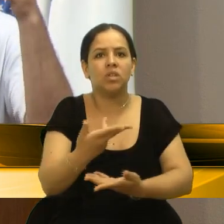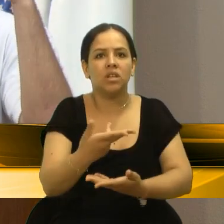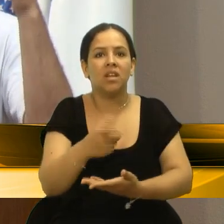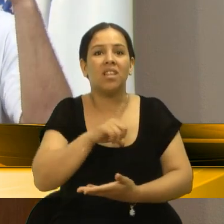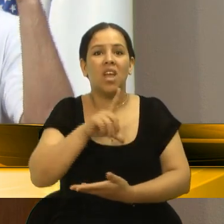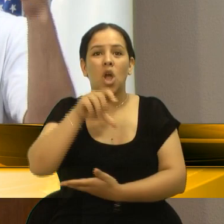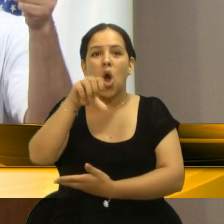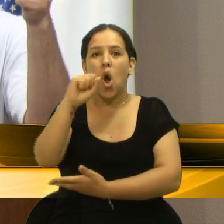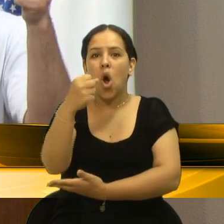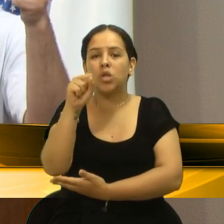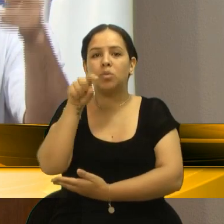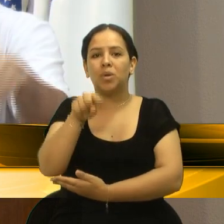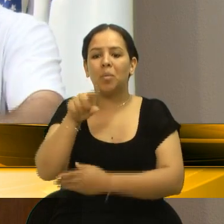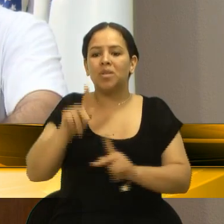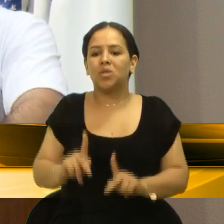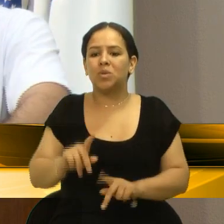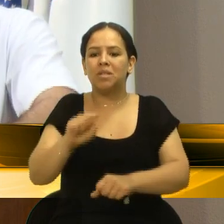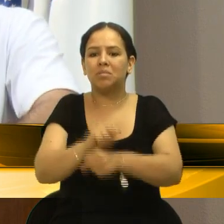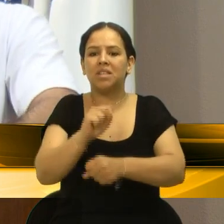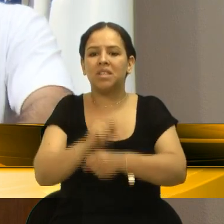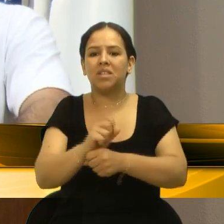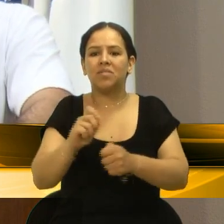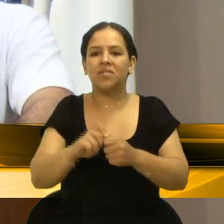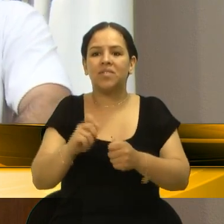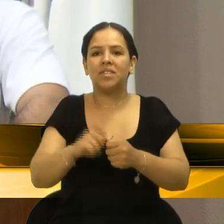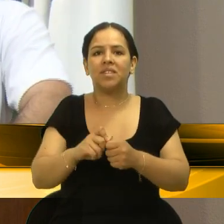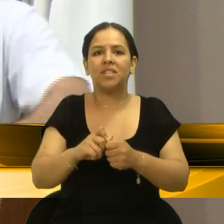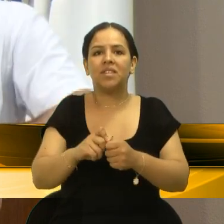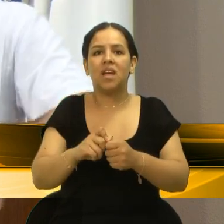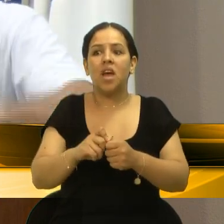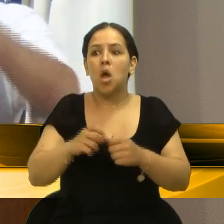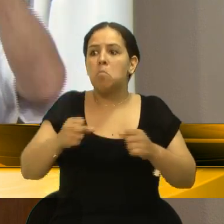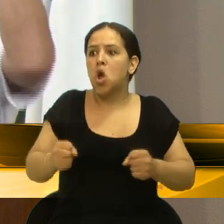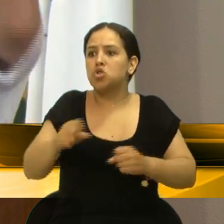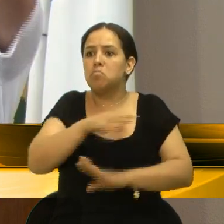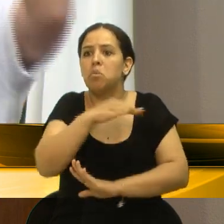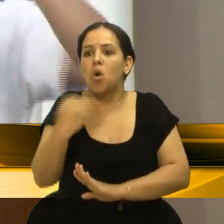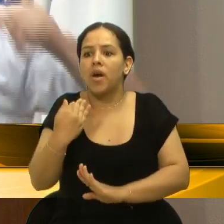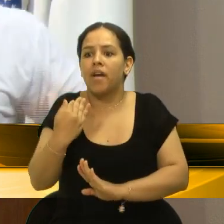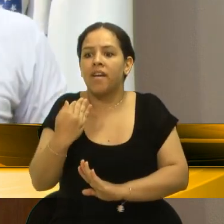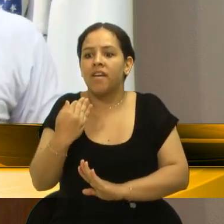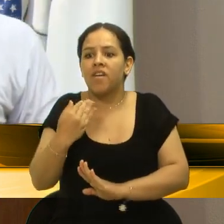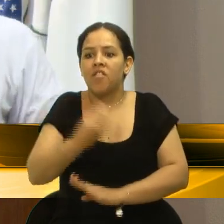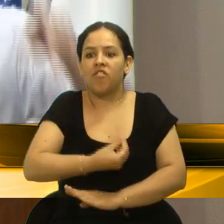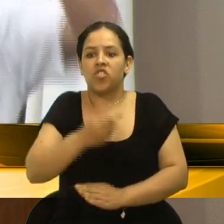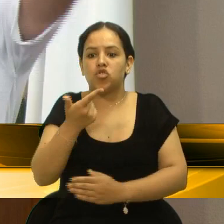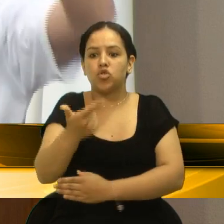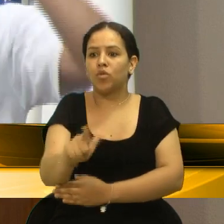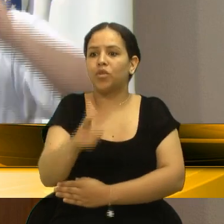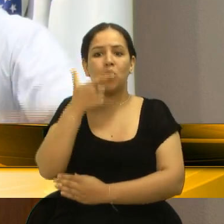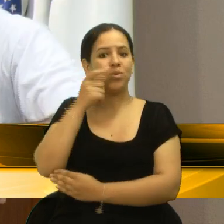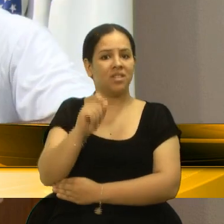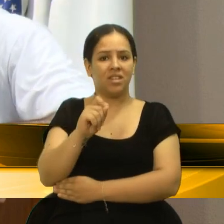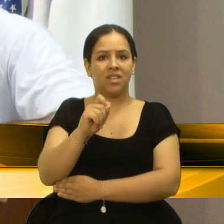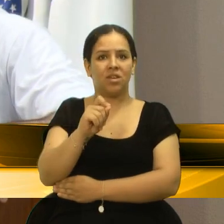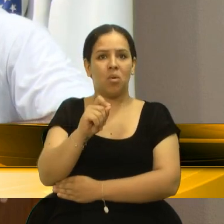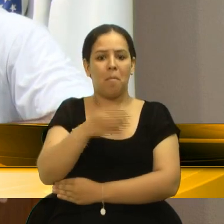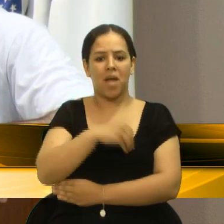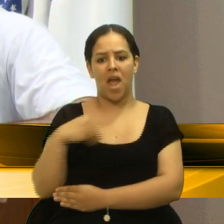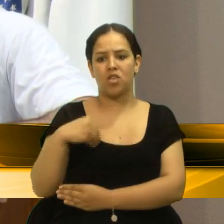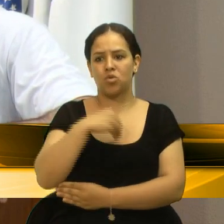pessoas esperando exames. Tem pessoas que dá tempo de morrer e ressuscitar e ainda não conseguiu nem a consulta com o especialista porque não tem atendimento no